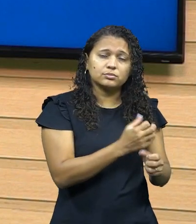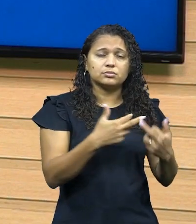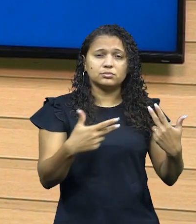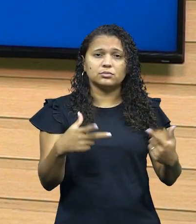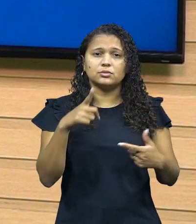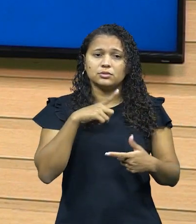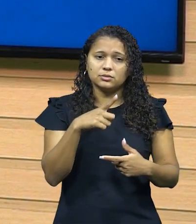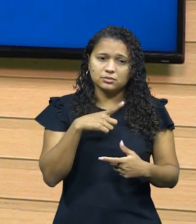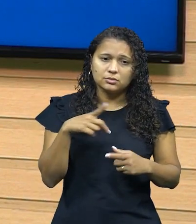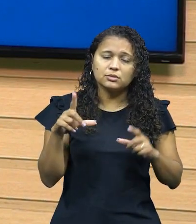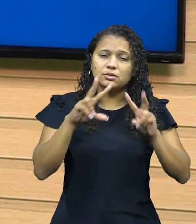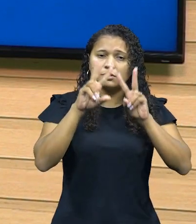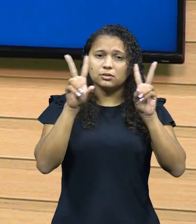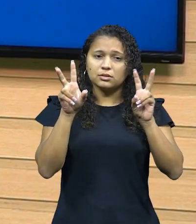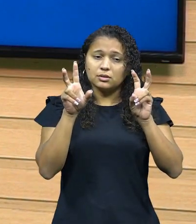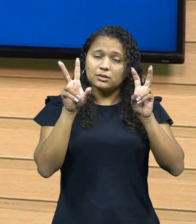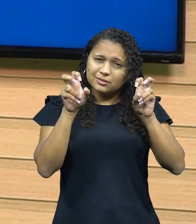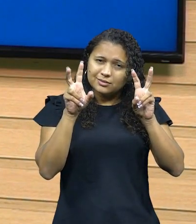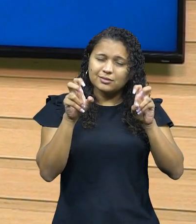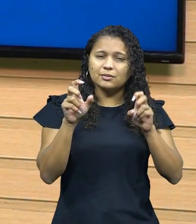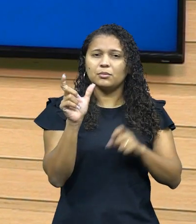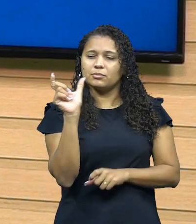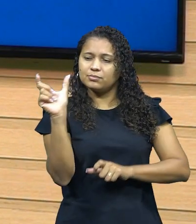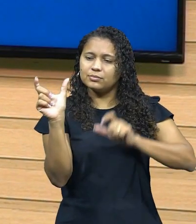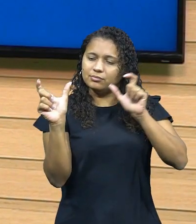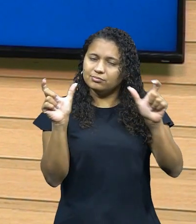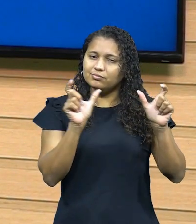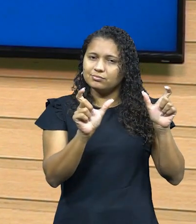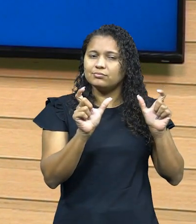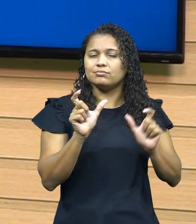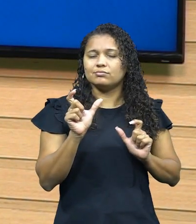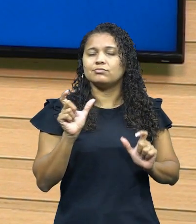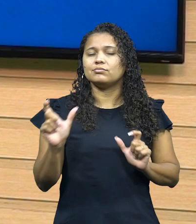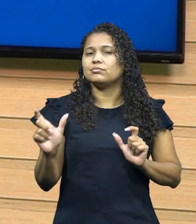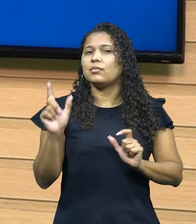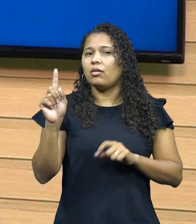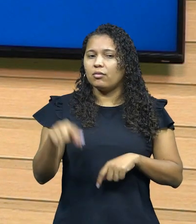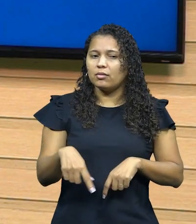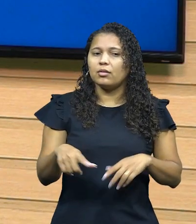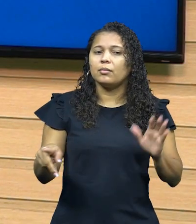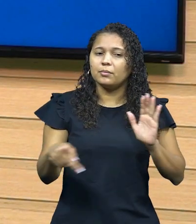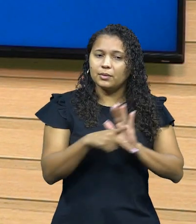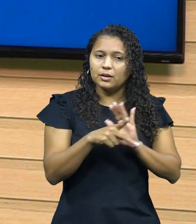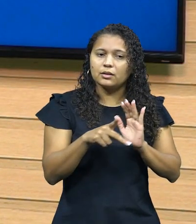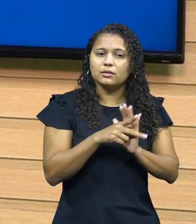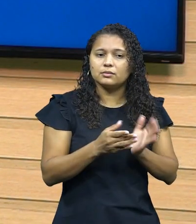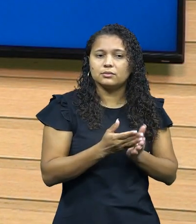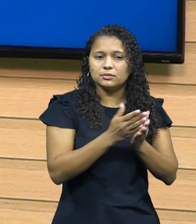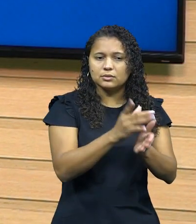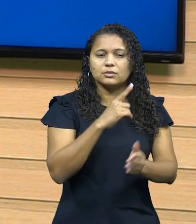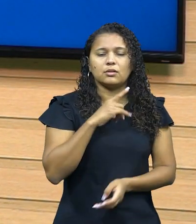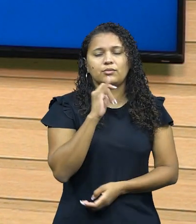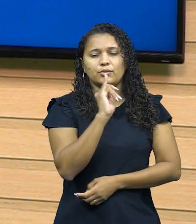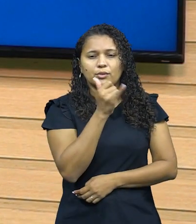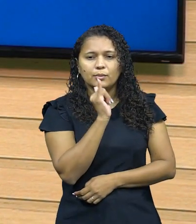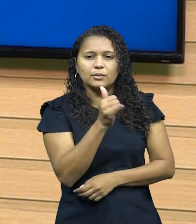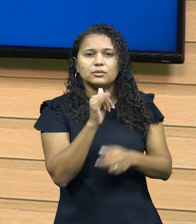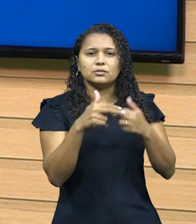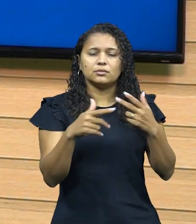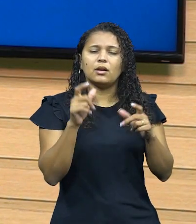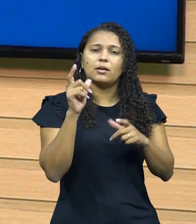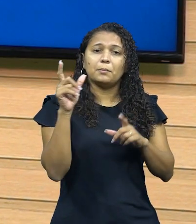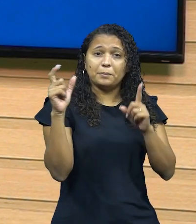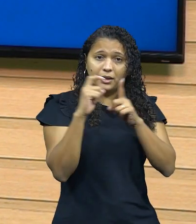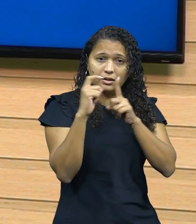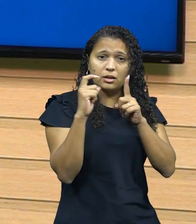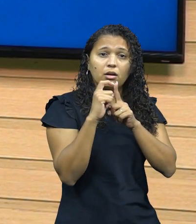Termos específicos da área. E não seria diferente na nossa área, que é a área portuária. Existem informações, existem palavras,